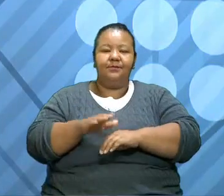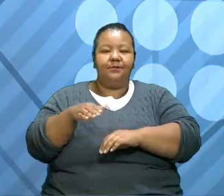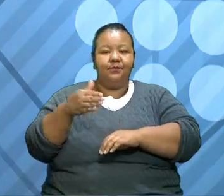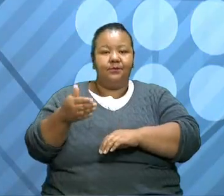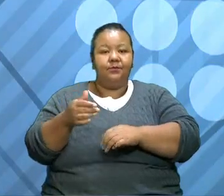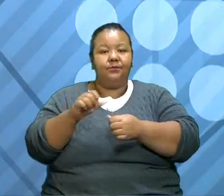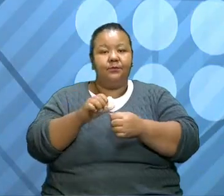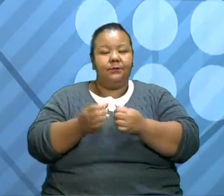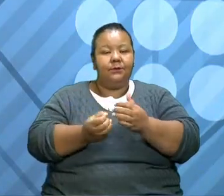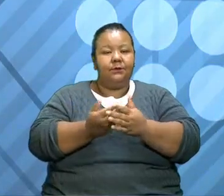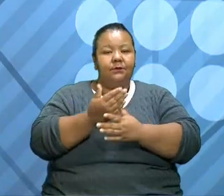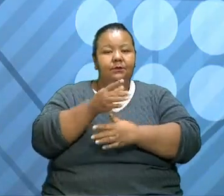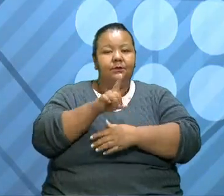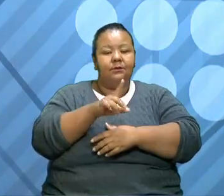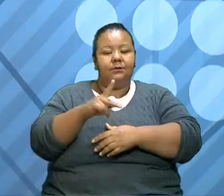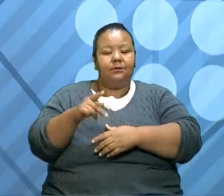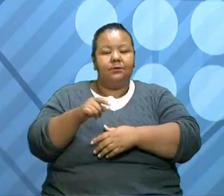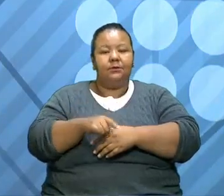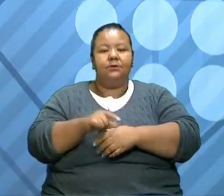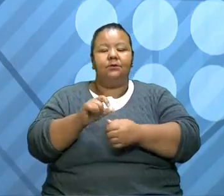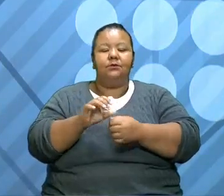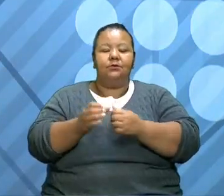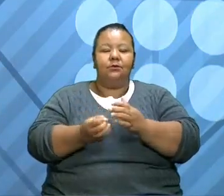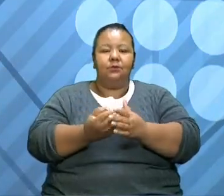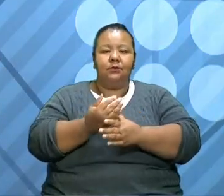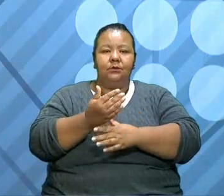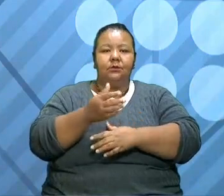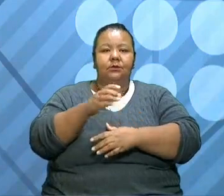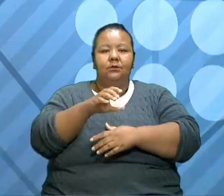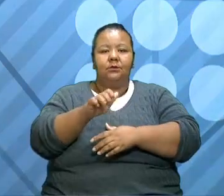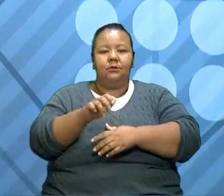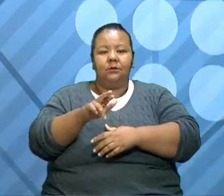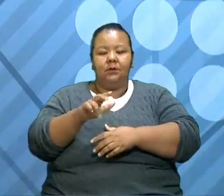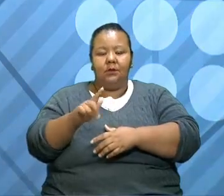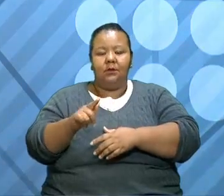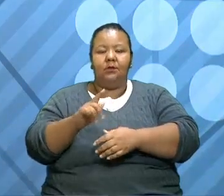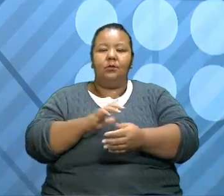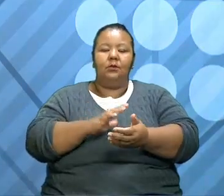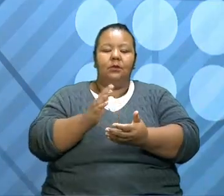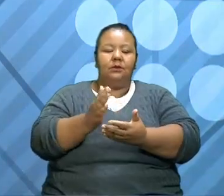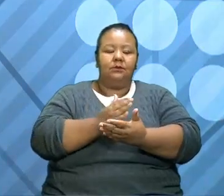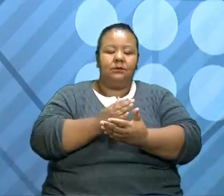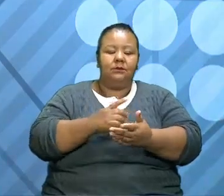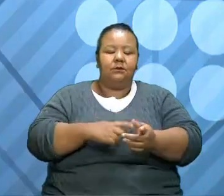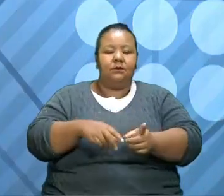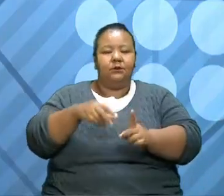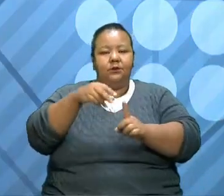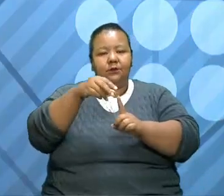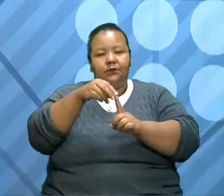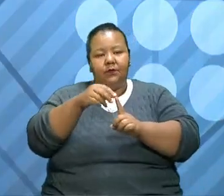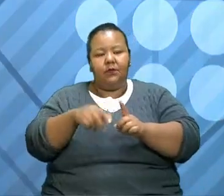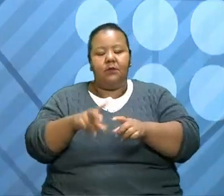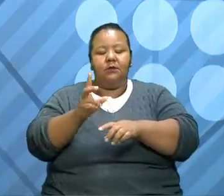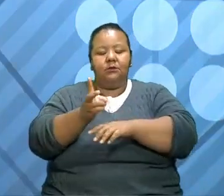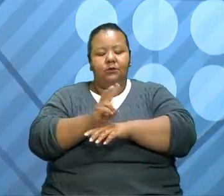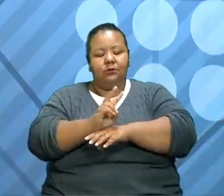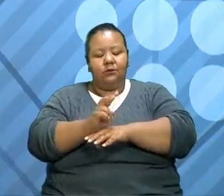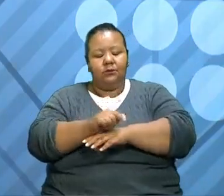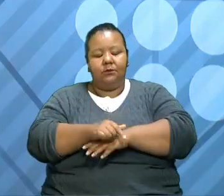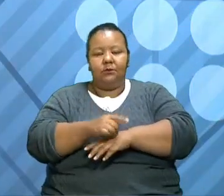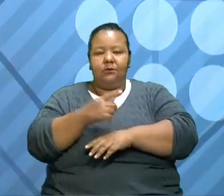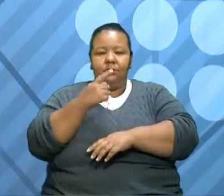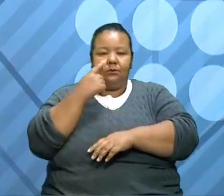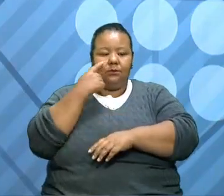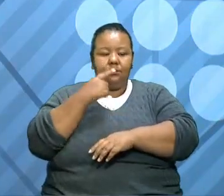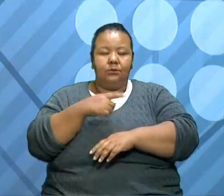cria departamentos, automaticamente você cria cargos. Então, você às vezes tem cargos de chefia, cargos de supervisão. Então, você é